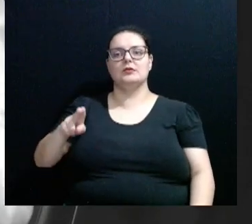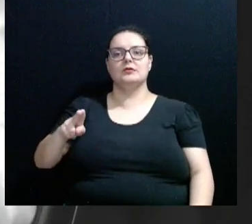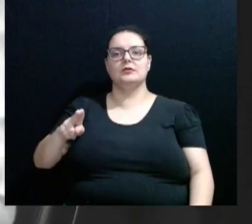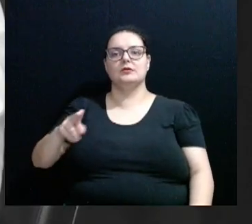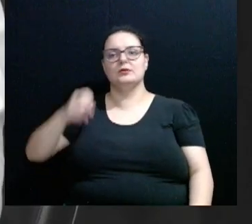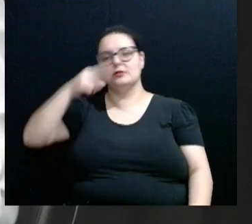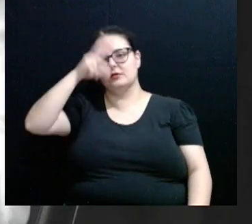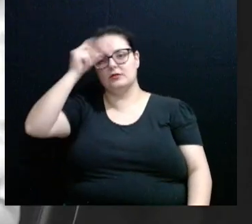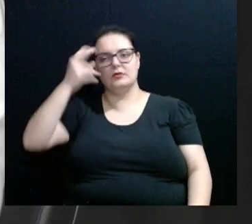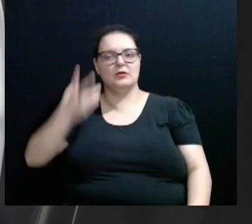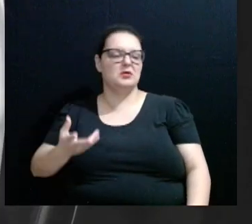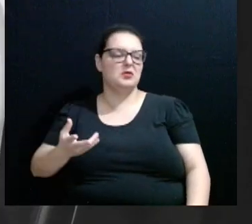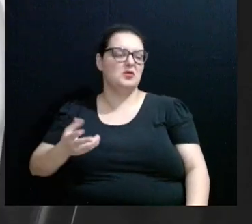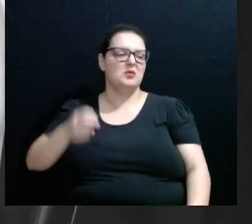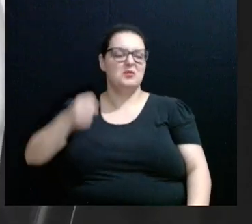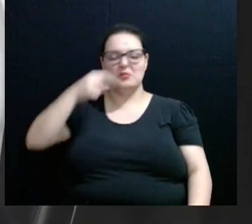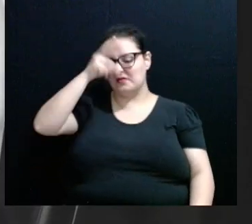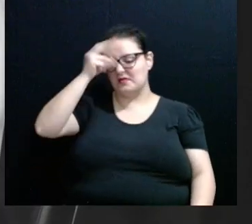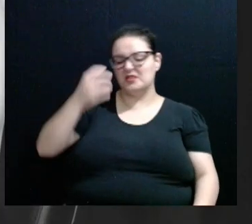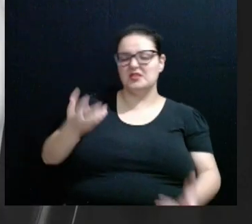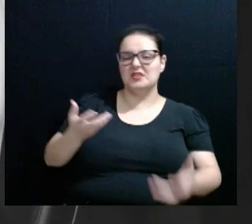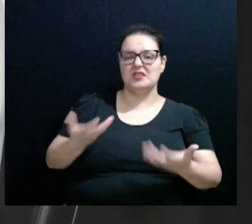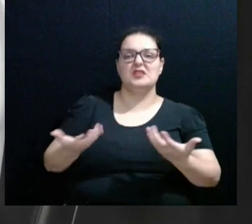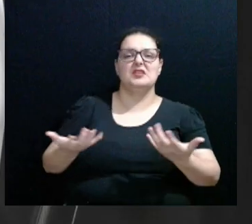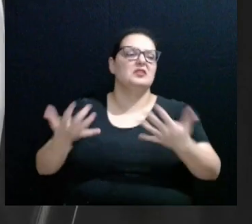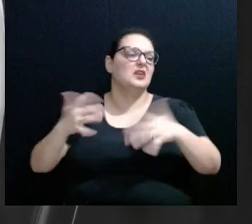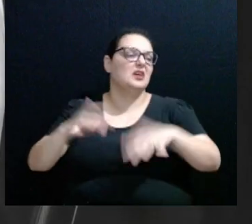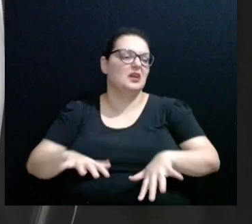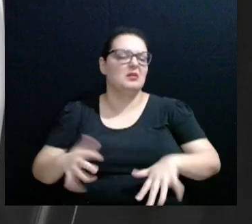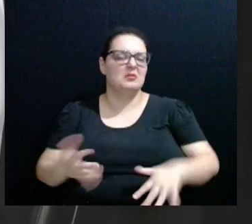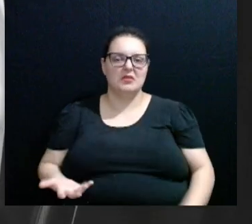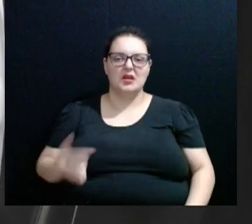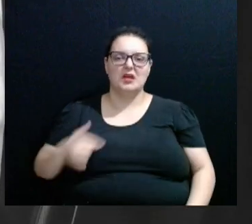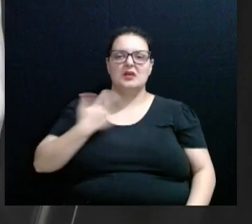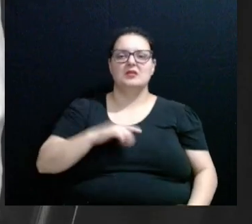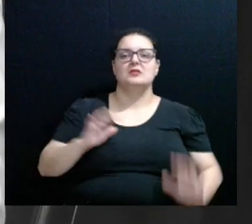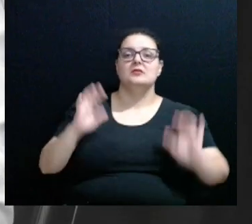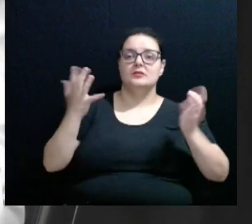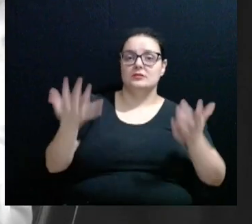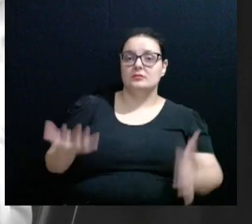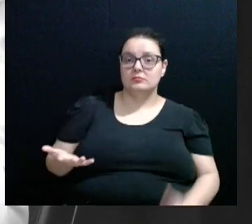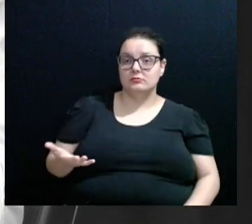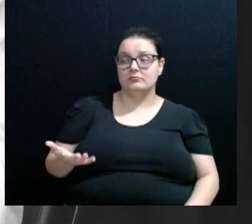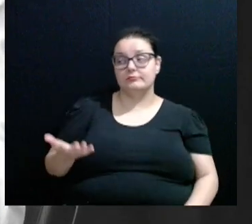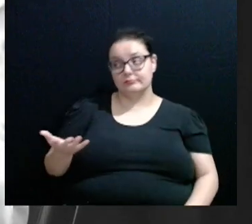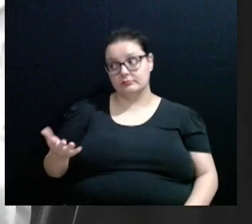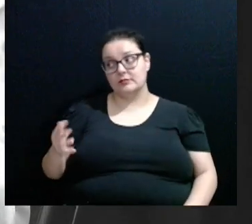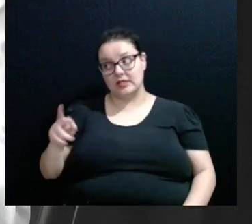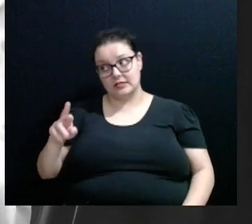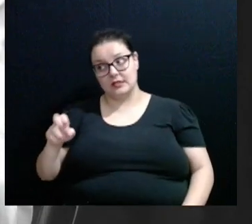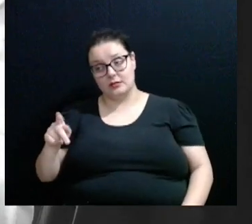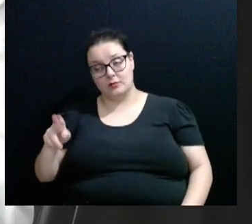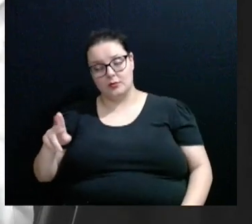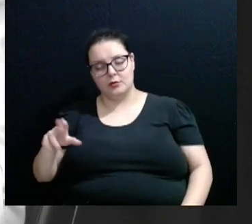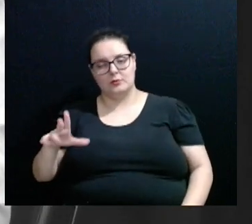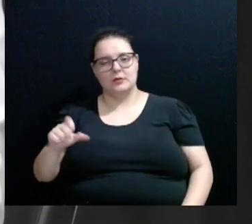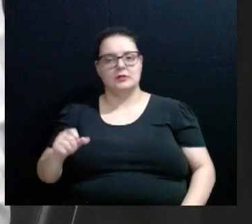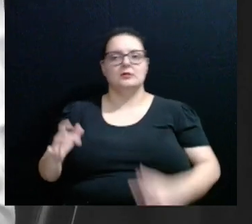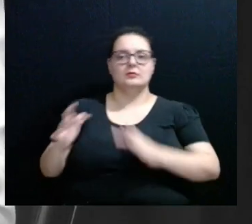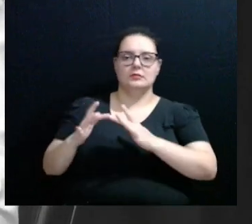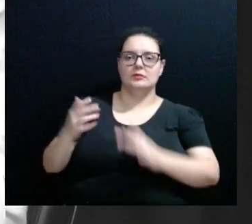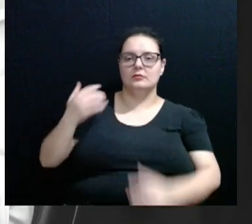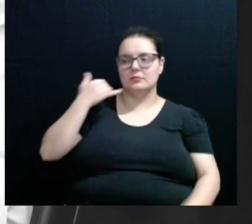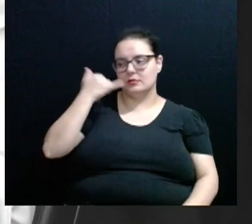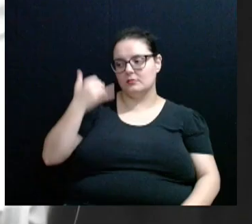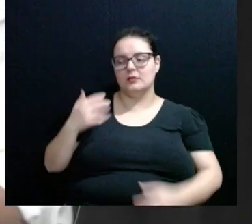acabar com as nossas festas. E eu tentei entrar em contato com a Unicamp. Na época, a Unicamp